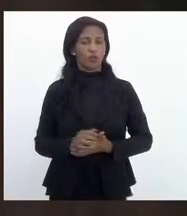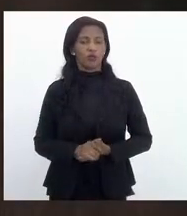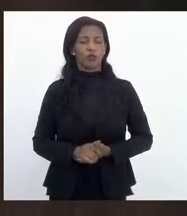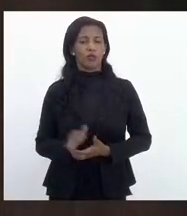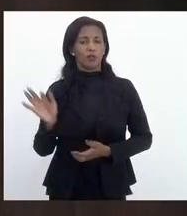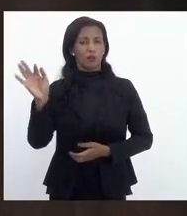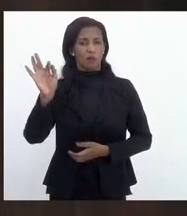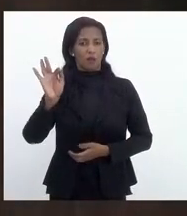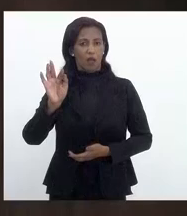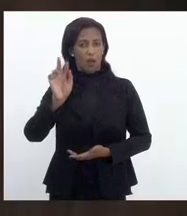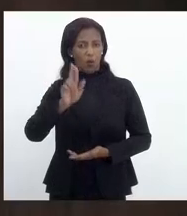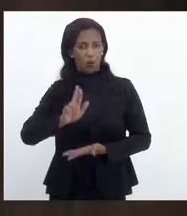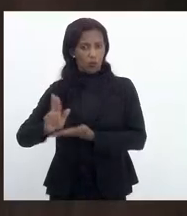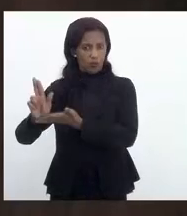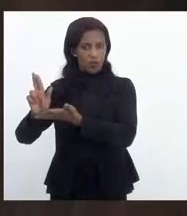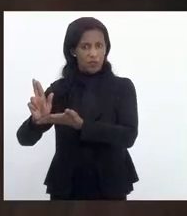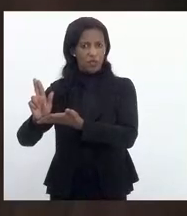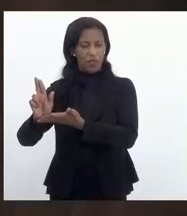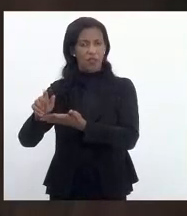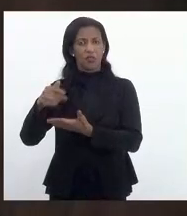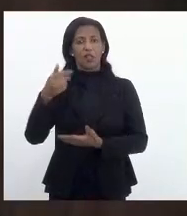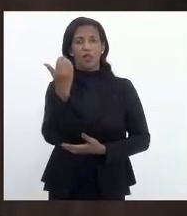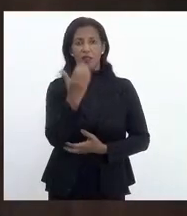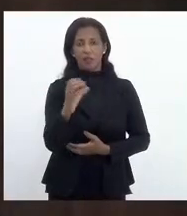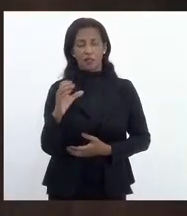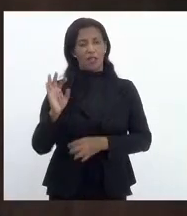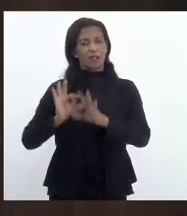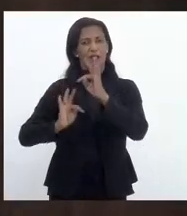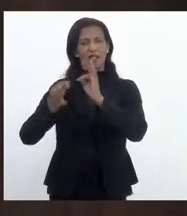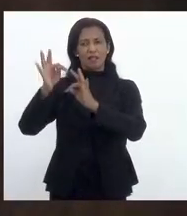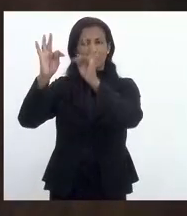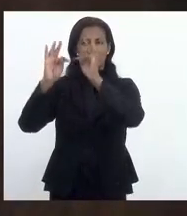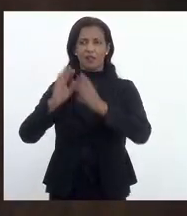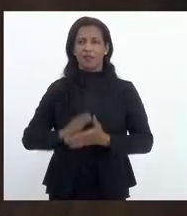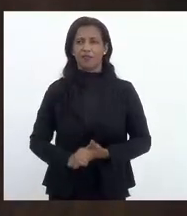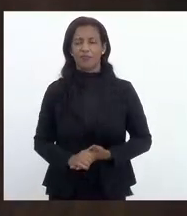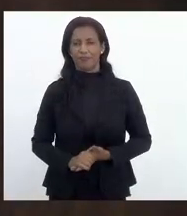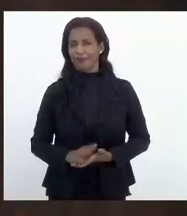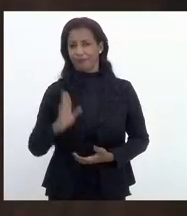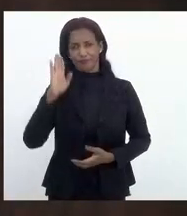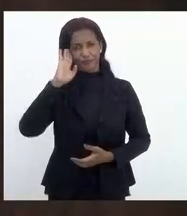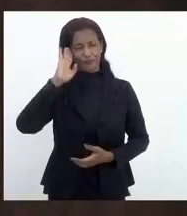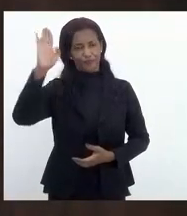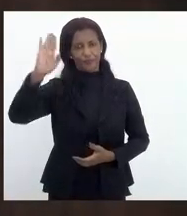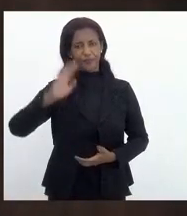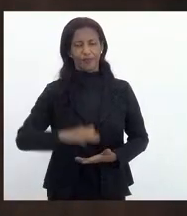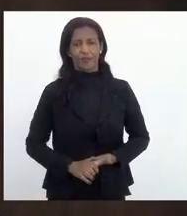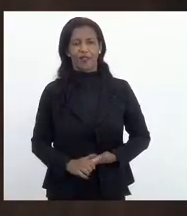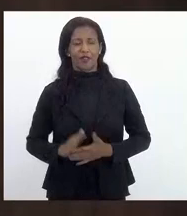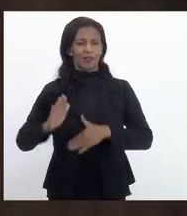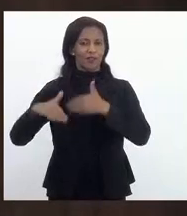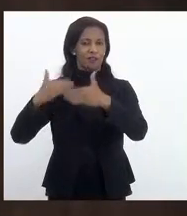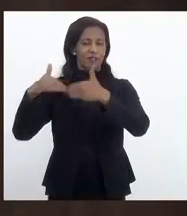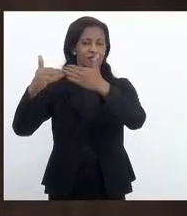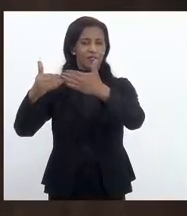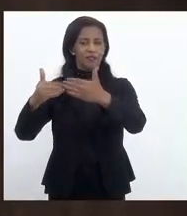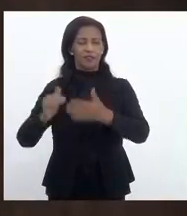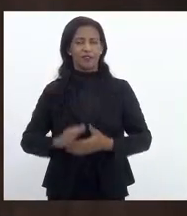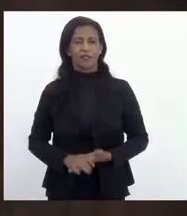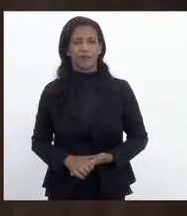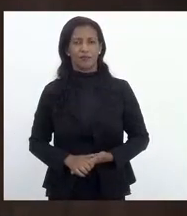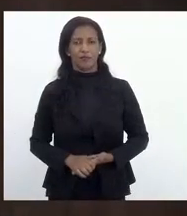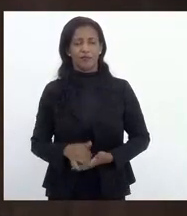universidade na pasta de ciência e tecnologia é fundamental para o desenvolvimento